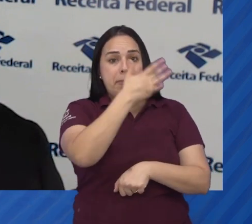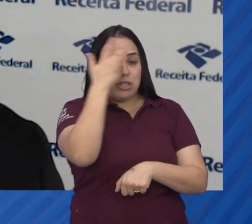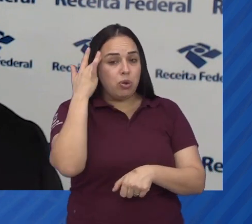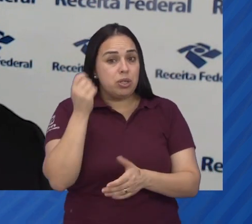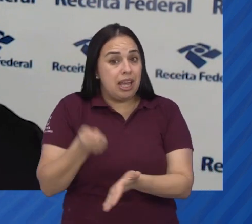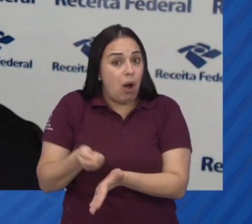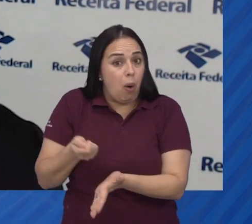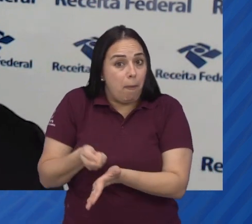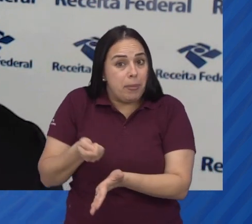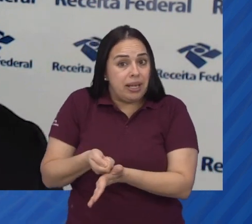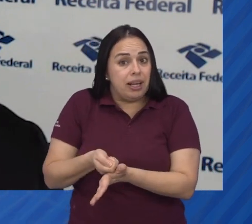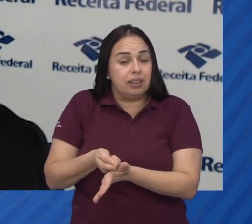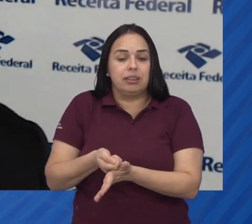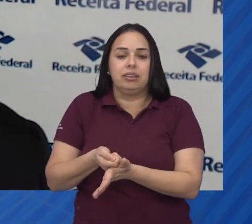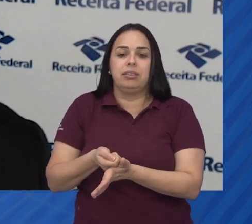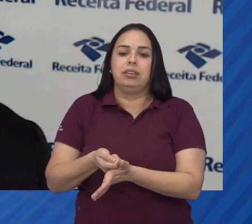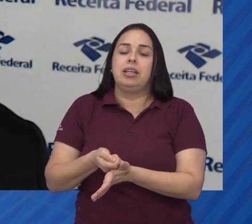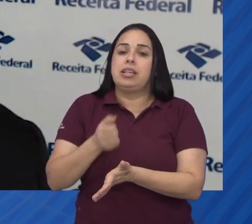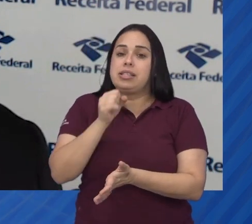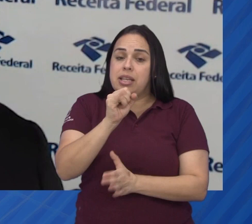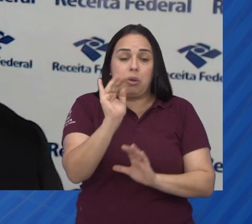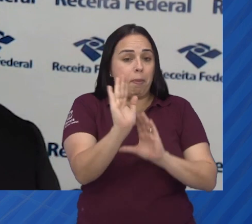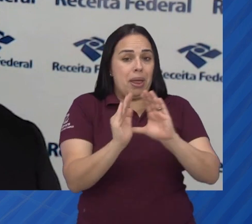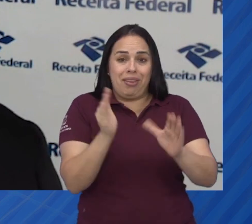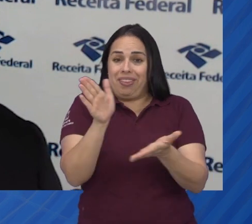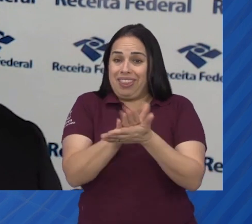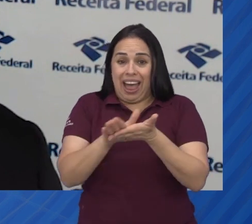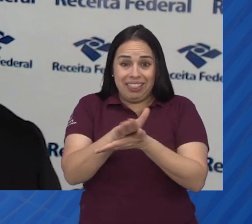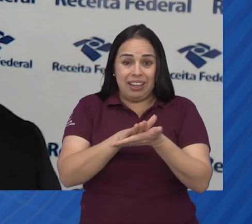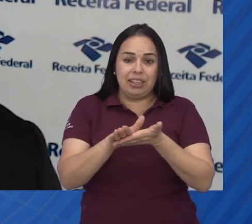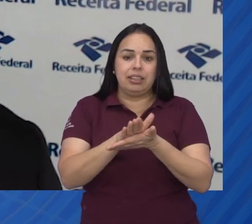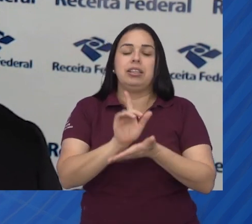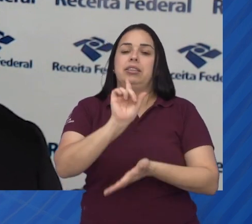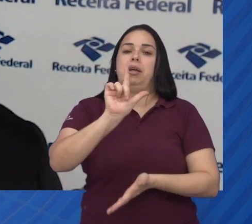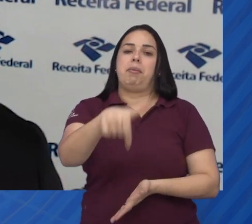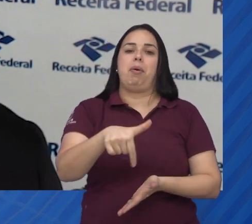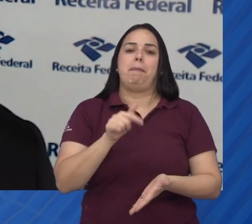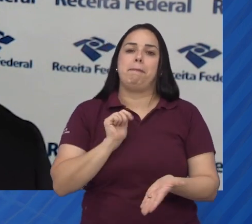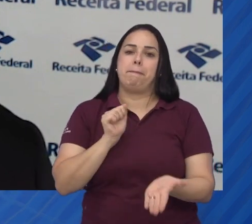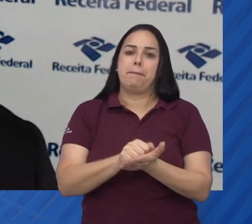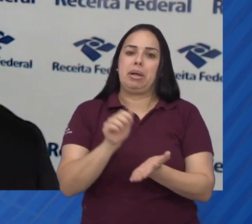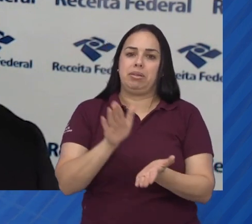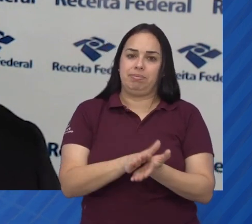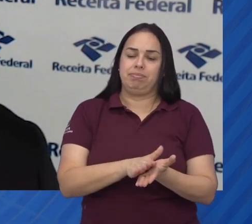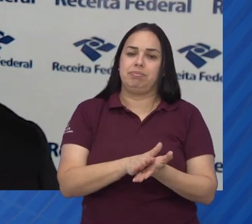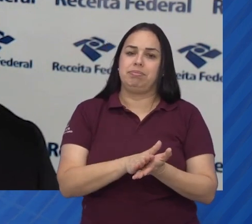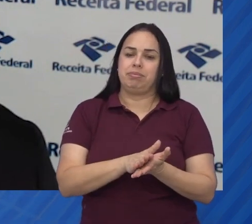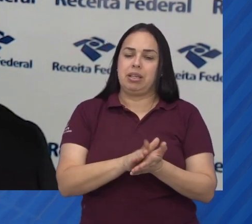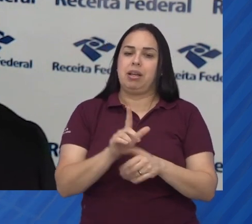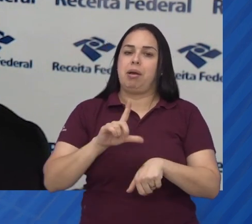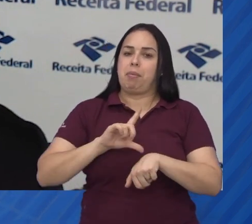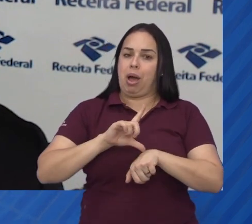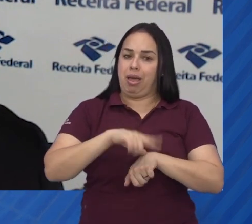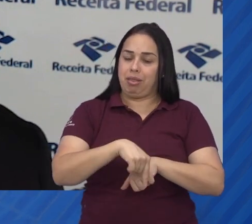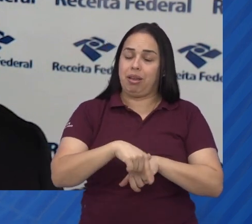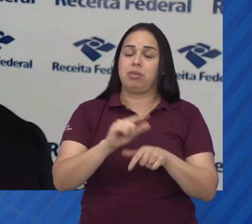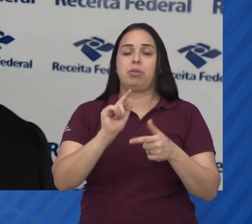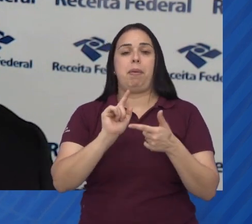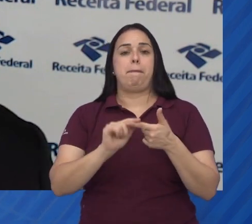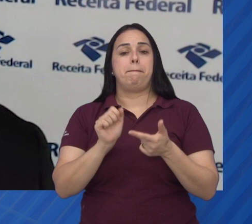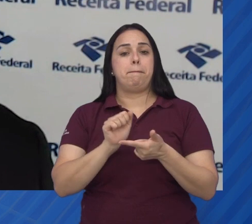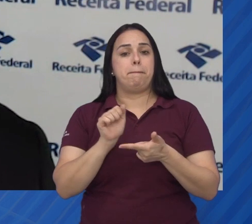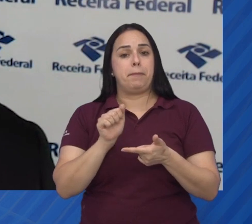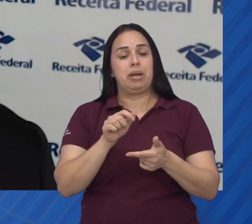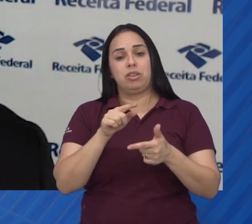Para aquele contribuinte que está obrigado à entrega da declaração e não entregar a declaração até 31 de maio, ele vai pagar uma multa por atraso na entrega